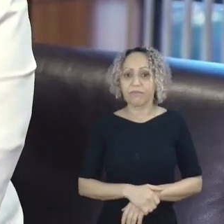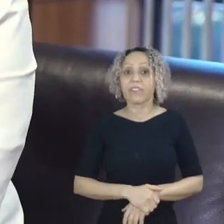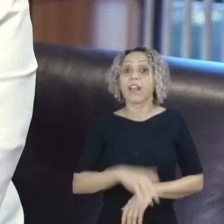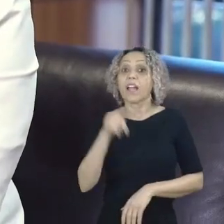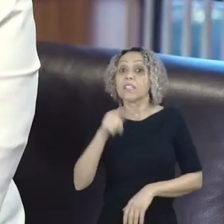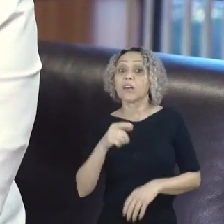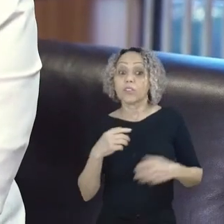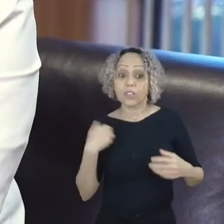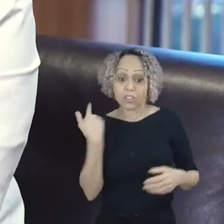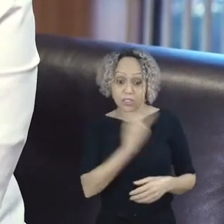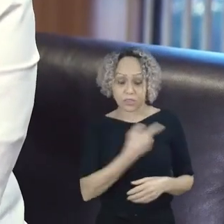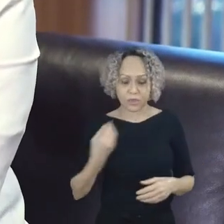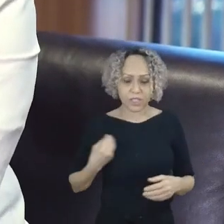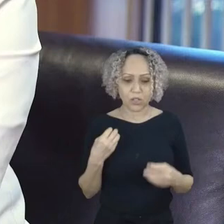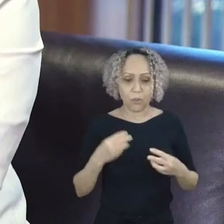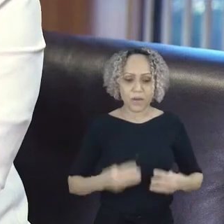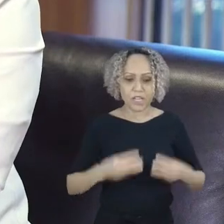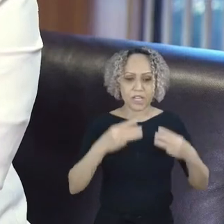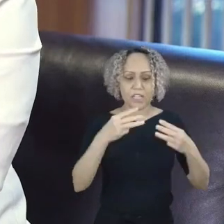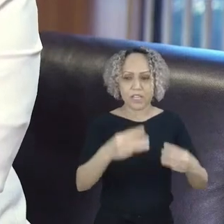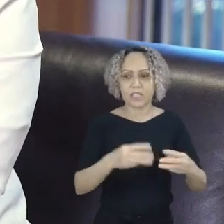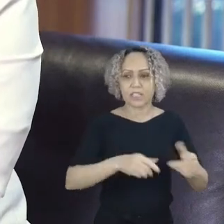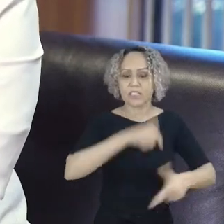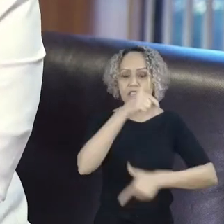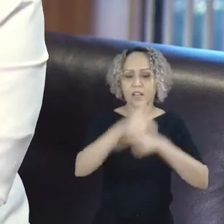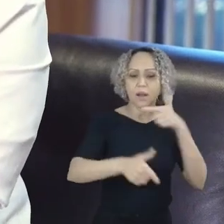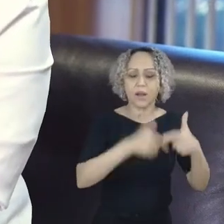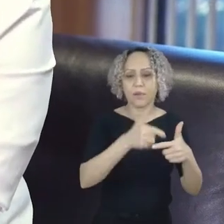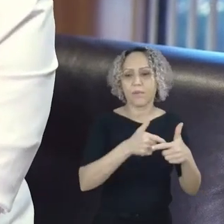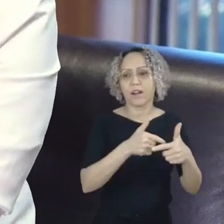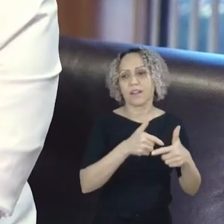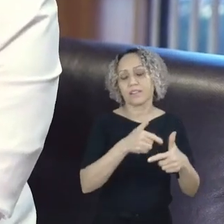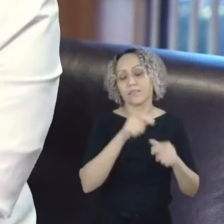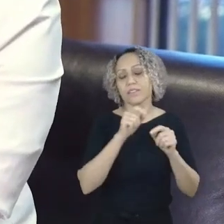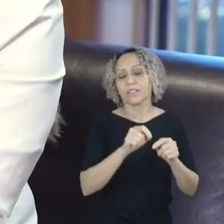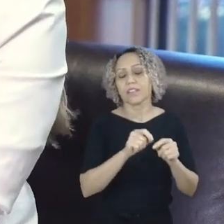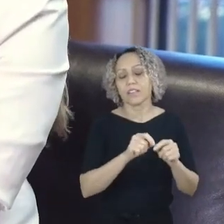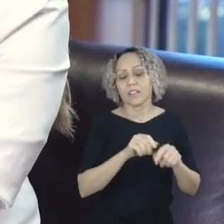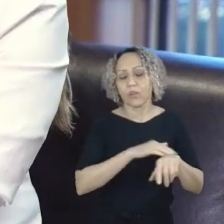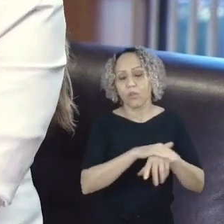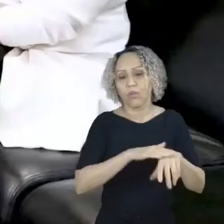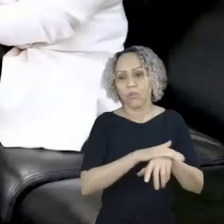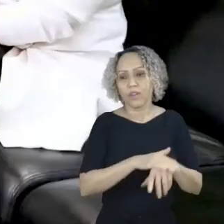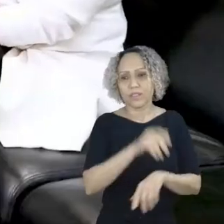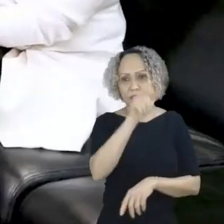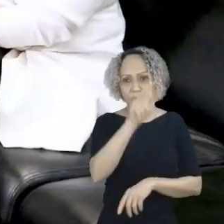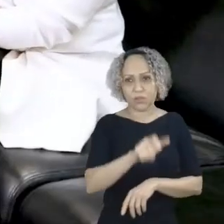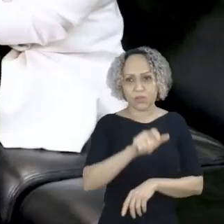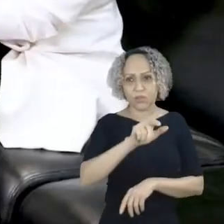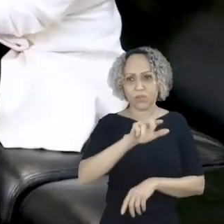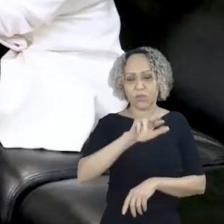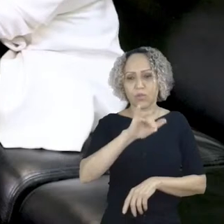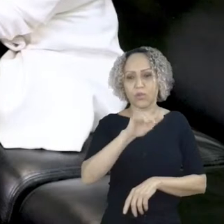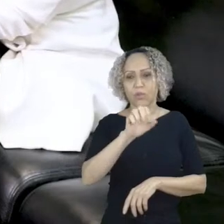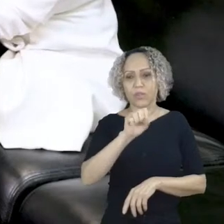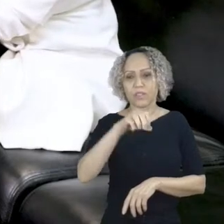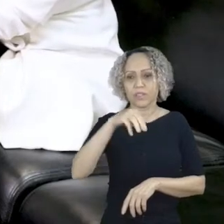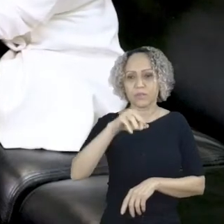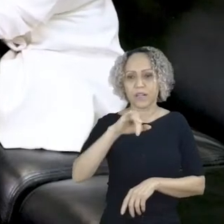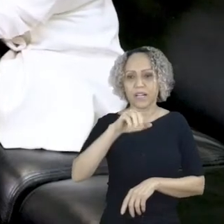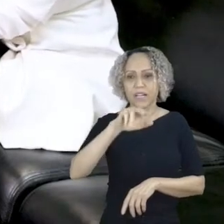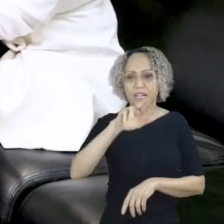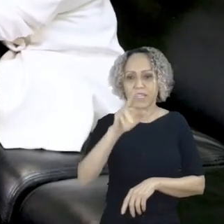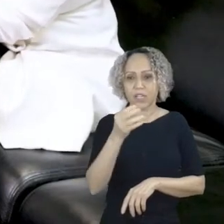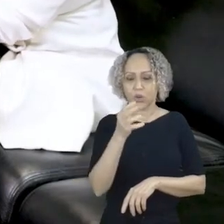Direto do Ministério do Trabalho e Emprego, o Café PT de hoje conversa com o ministro Luiz Marinho. Ministro, muito obrigada por nos receber aqui